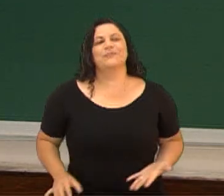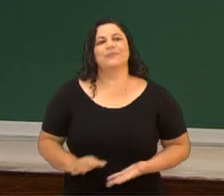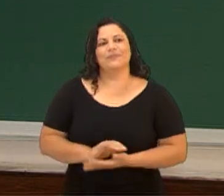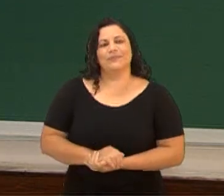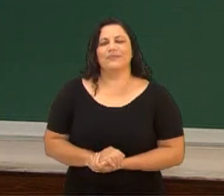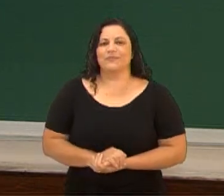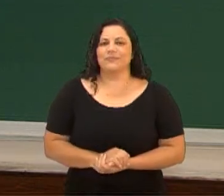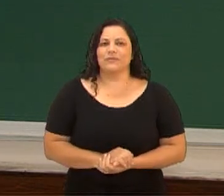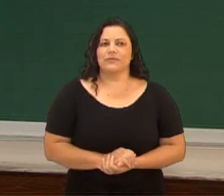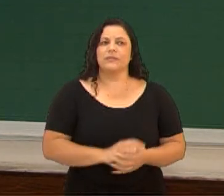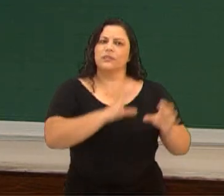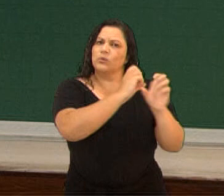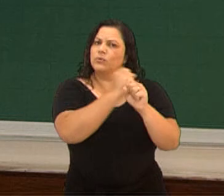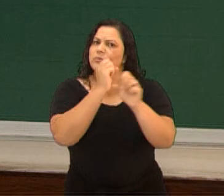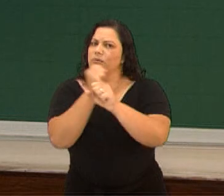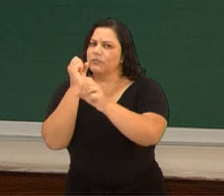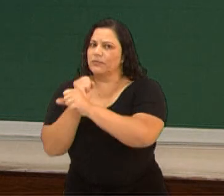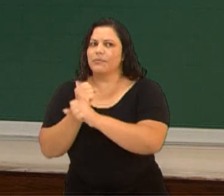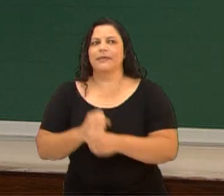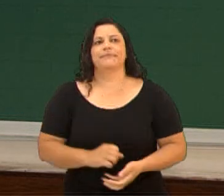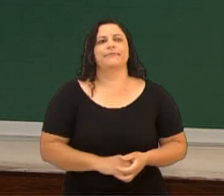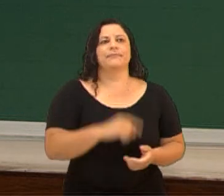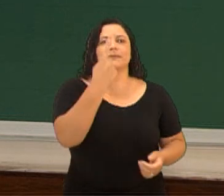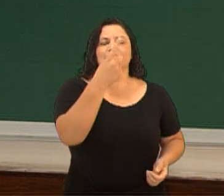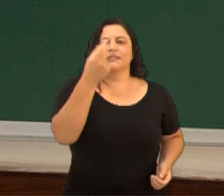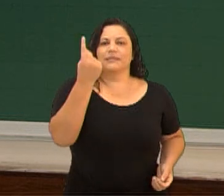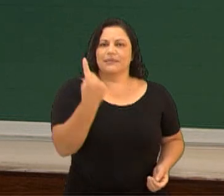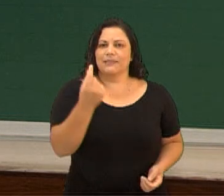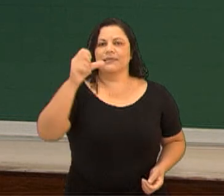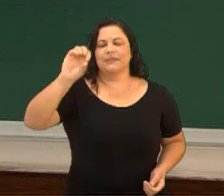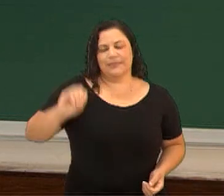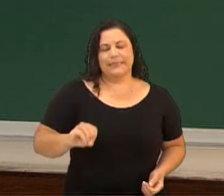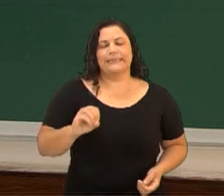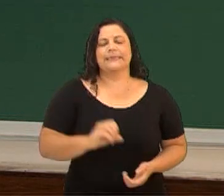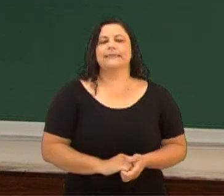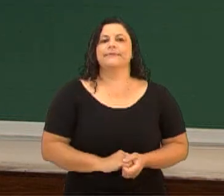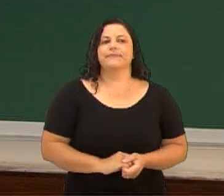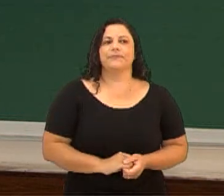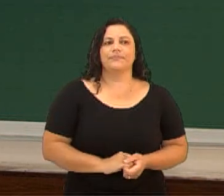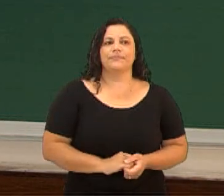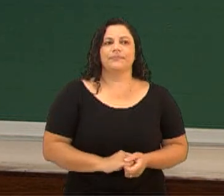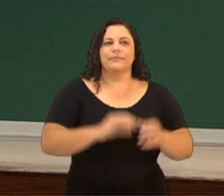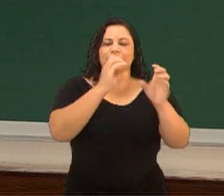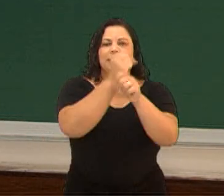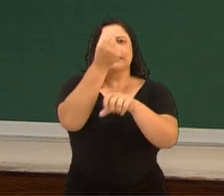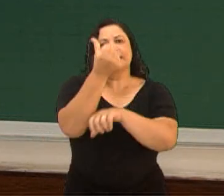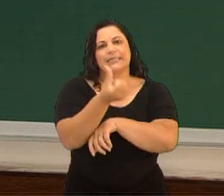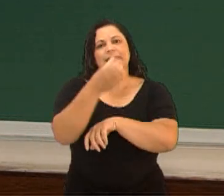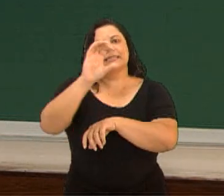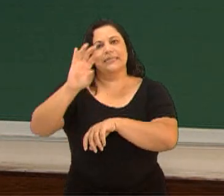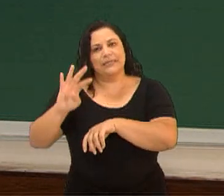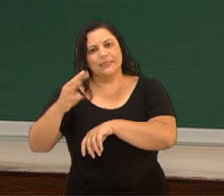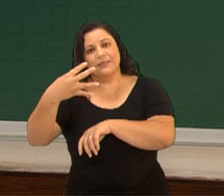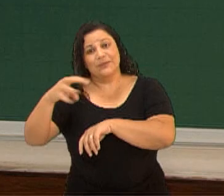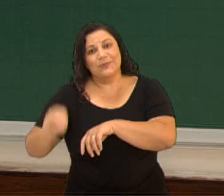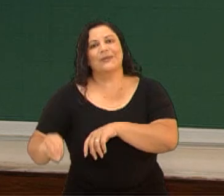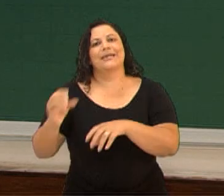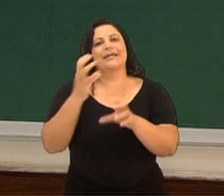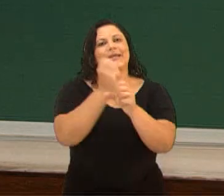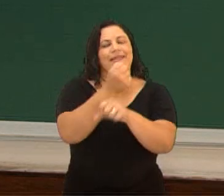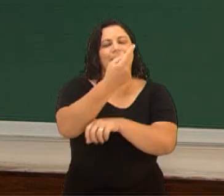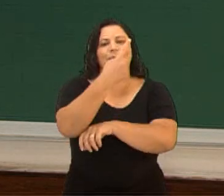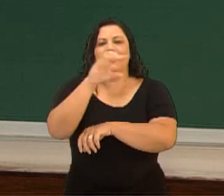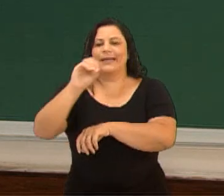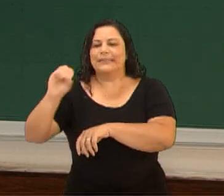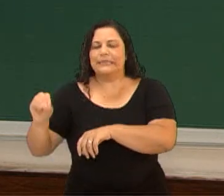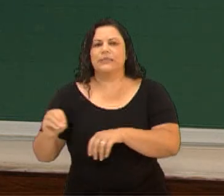nós somarmos, olha aqui, ó, 160 mais 640 mais 100. Você pode somar tudo de uma